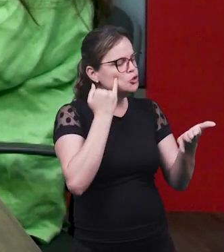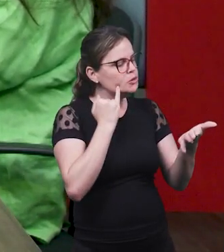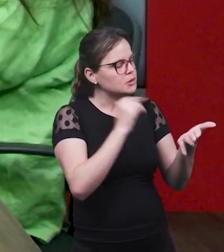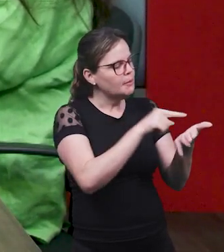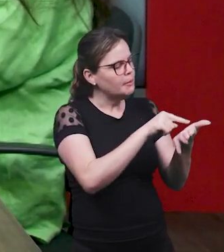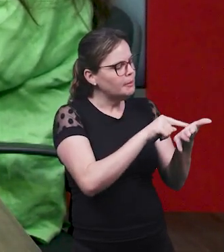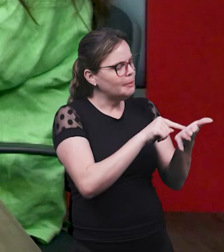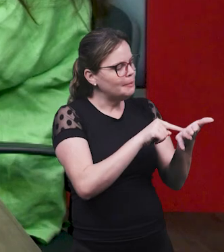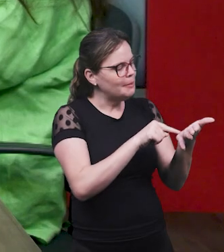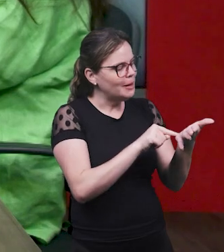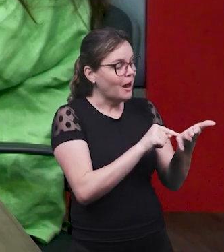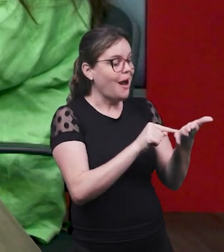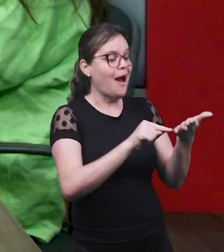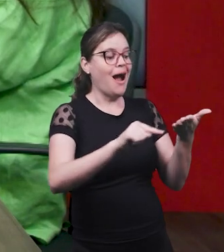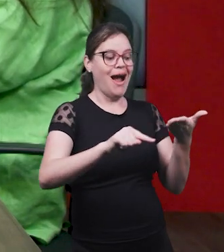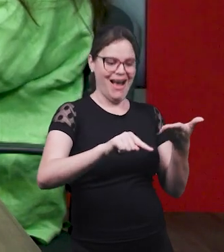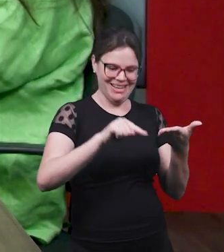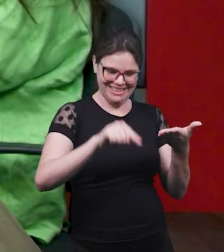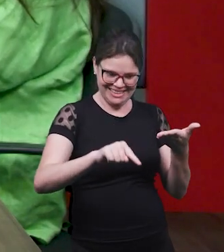Gente, parece que a gente nem viveu.